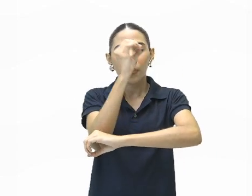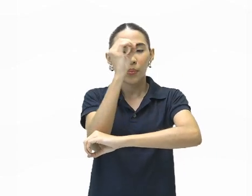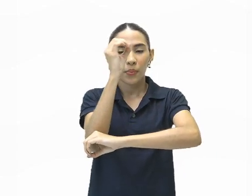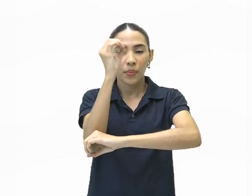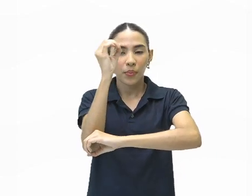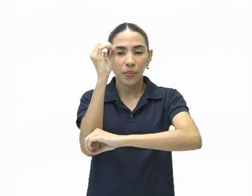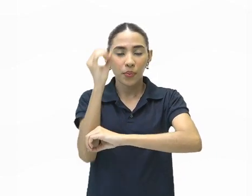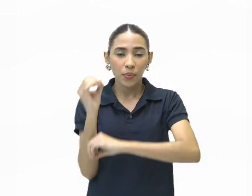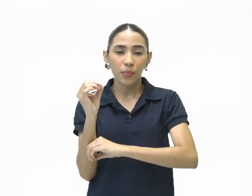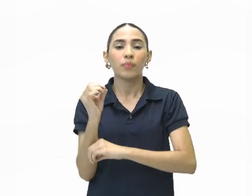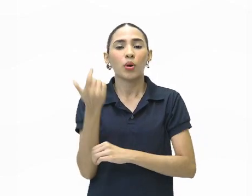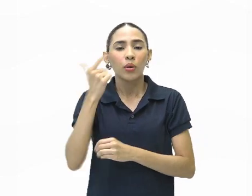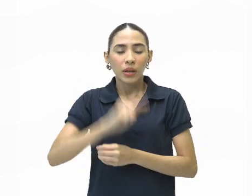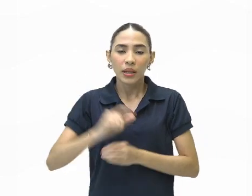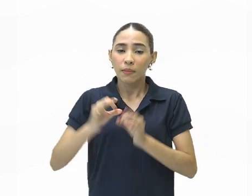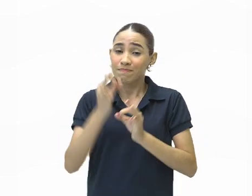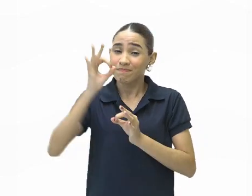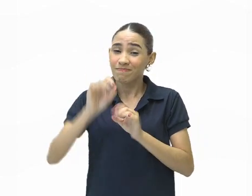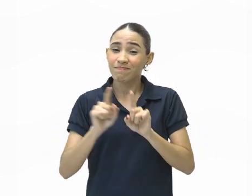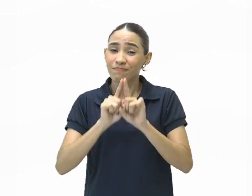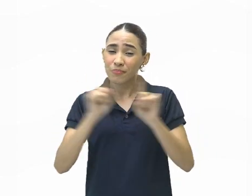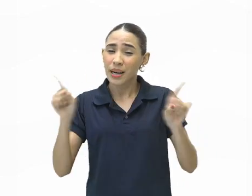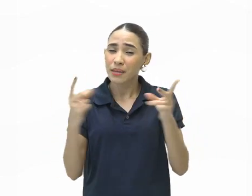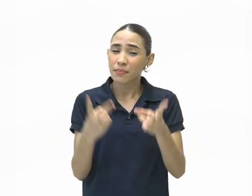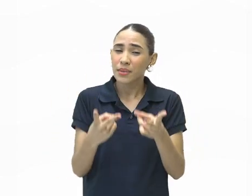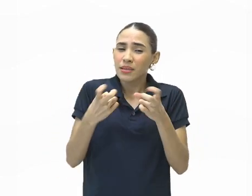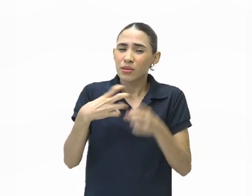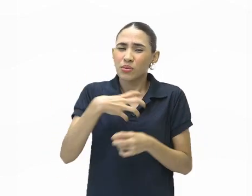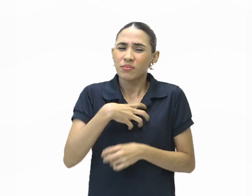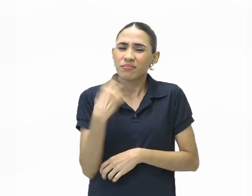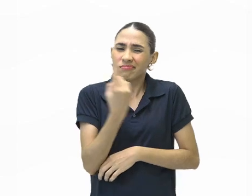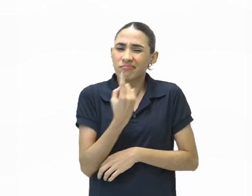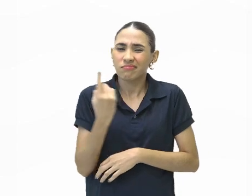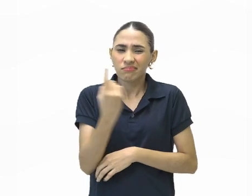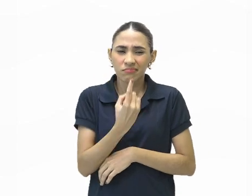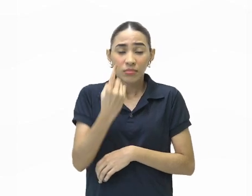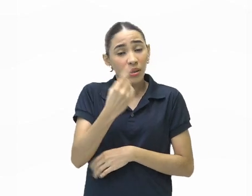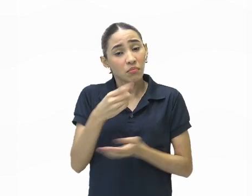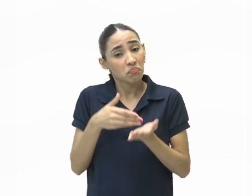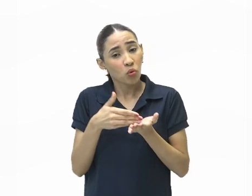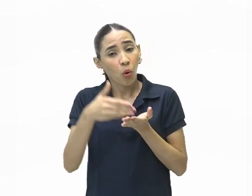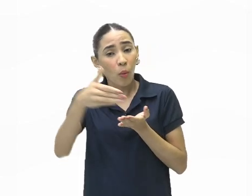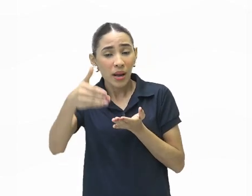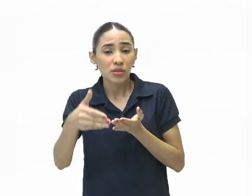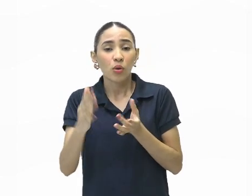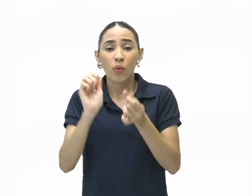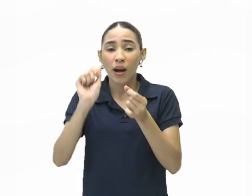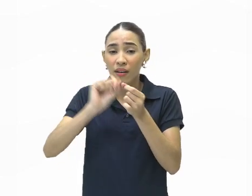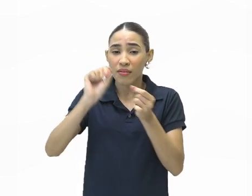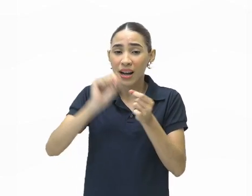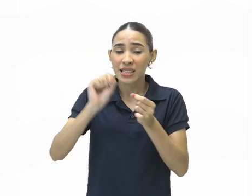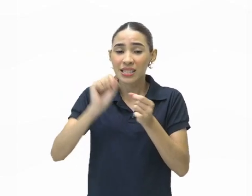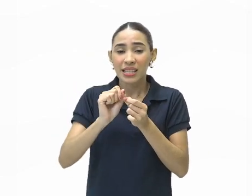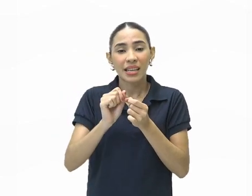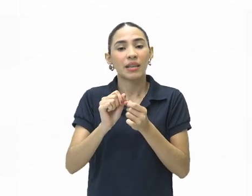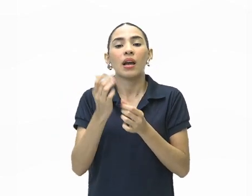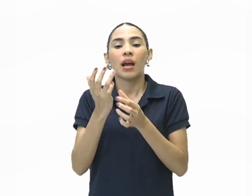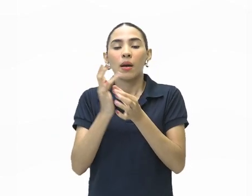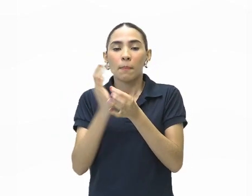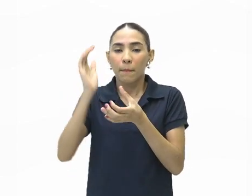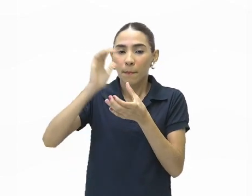alimentos que consumia. Porém, um dia a moça percebeu que se sentia sozinha e começou a tecer o marido para lhe fazer